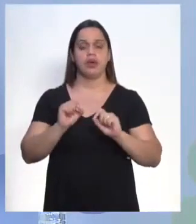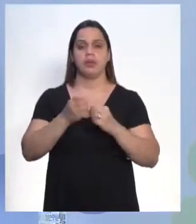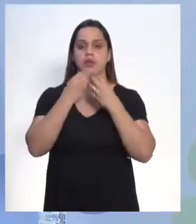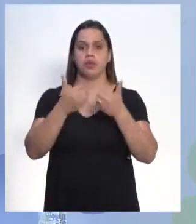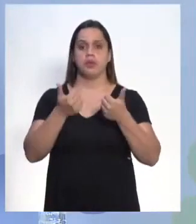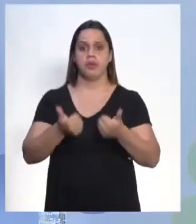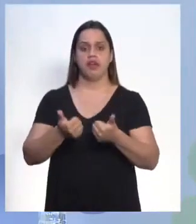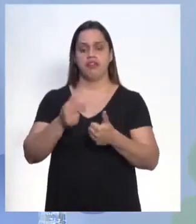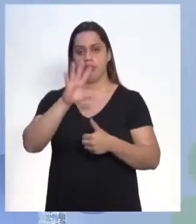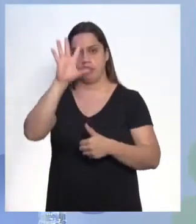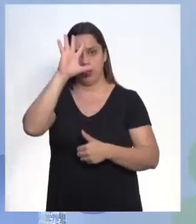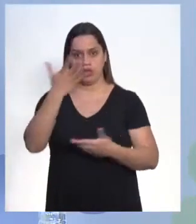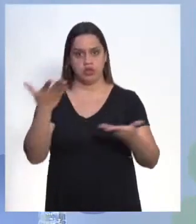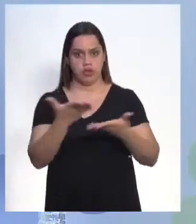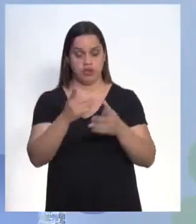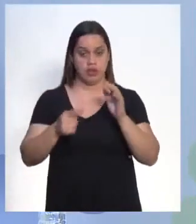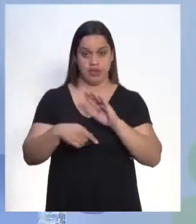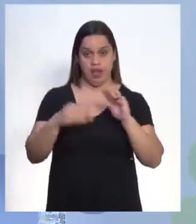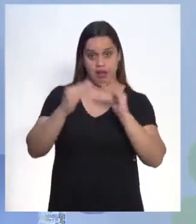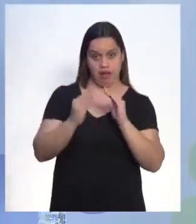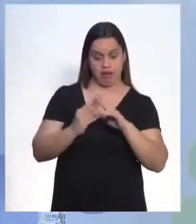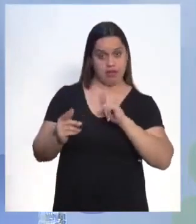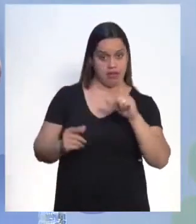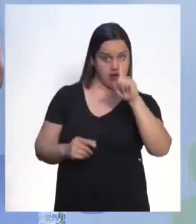Então, se você está em casa e está com dúvida,